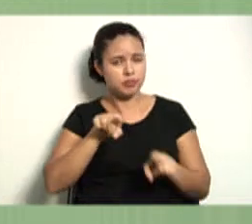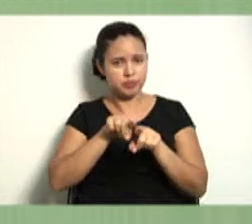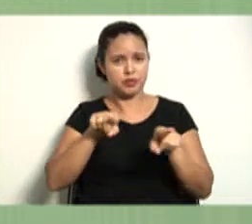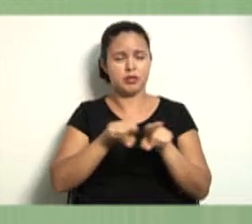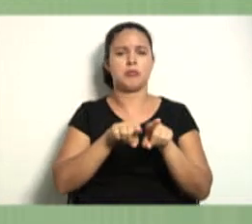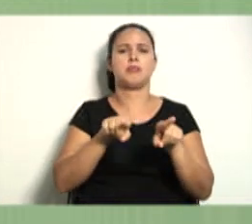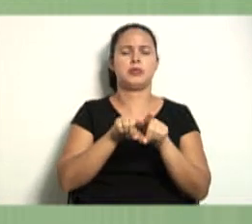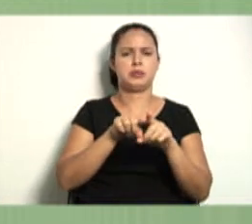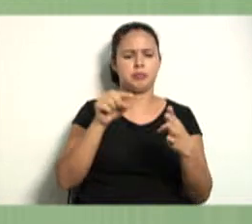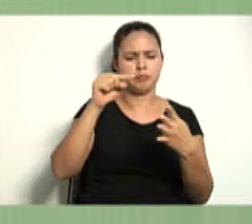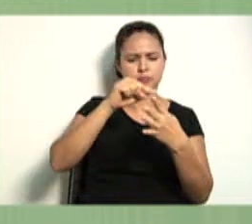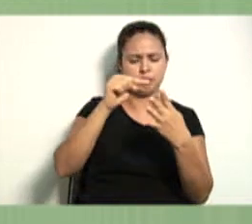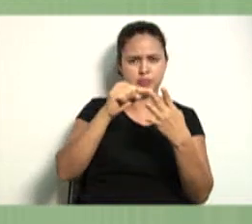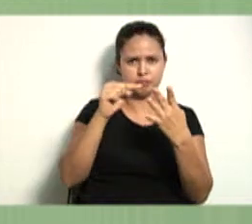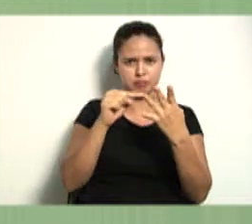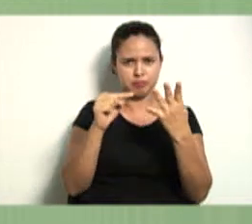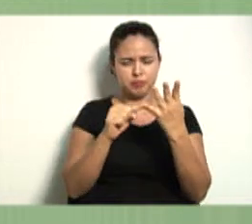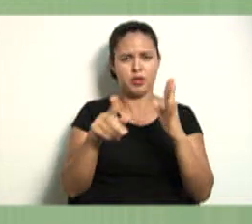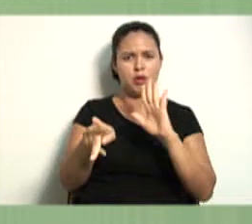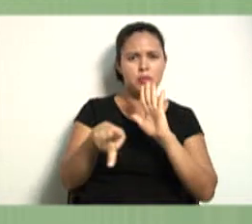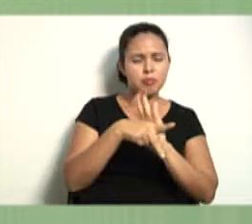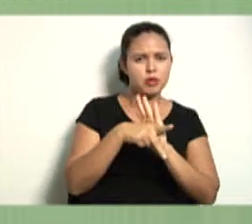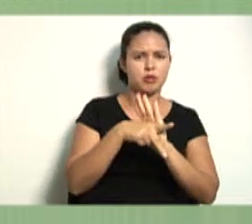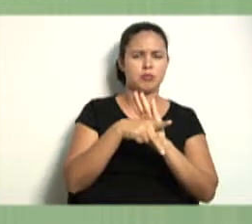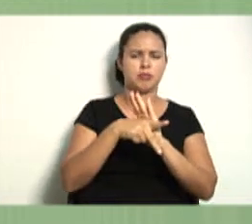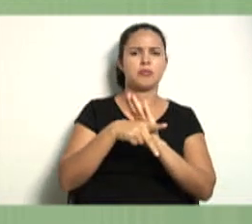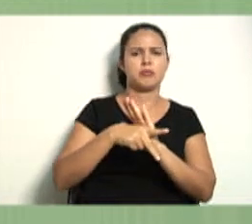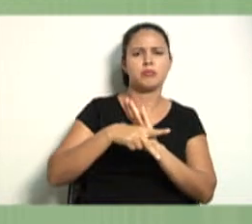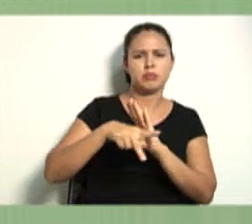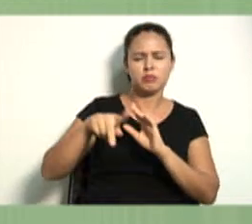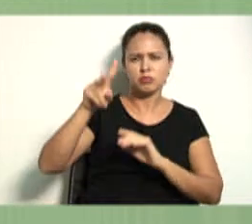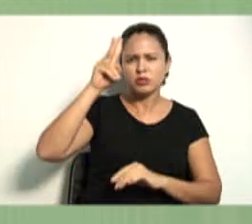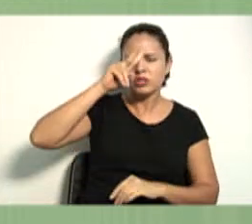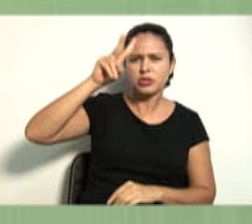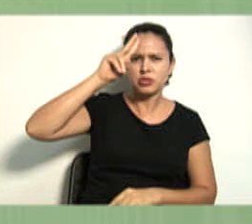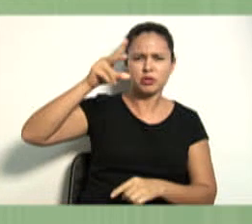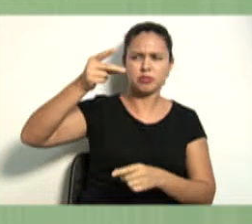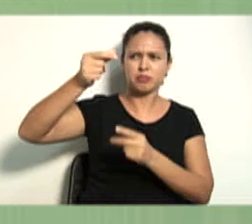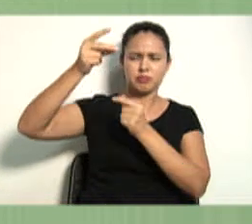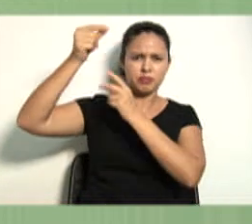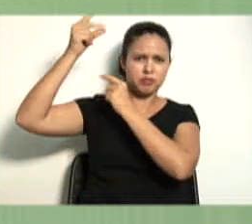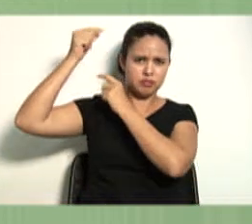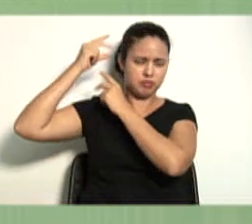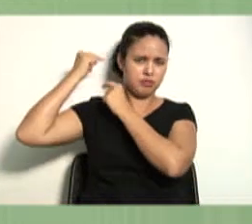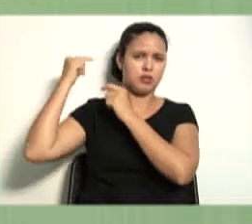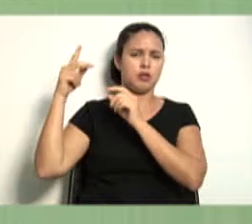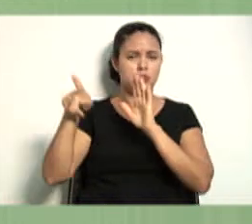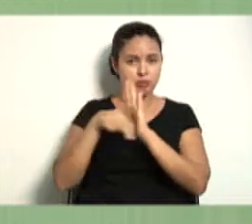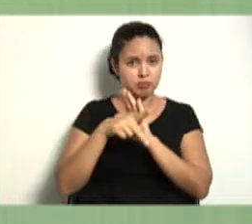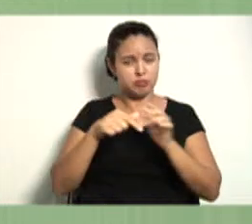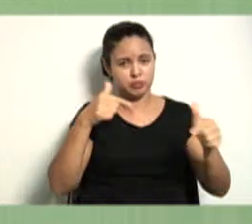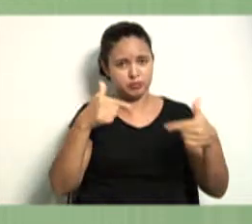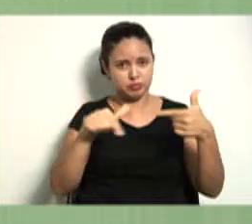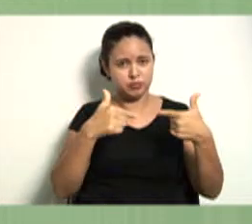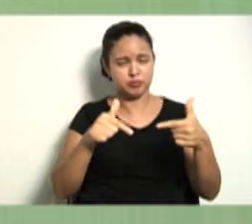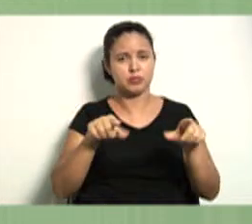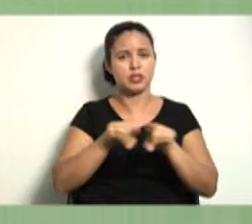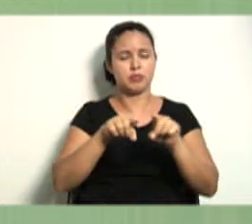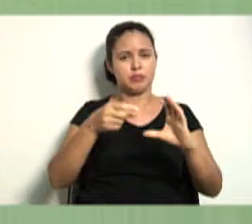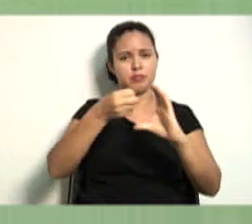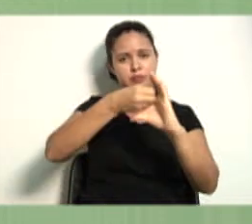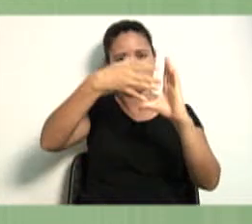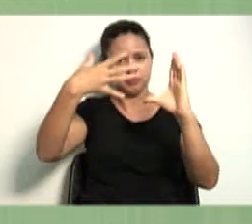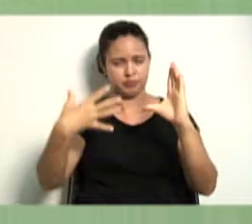diferentes concepções construídas historicamente acerca do trabalho, suas características atuais e